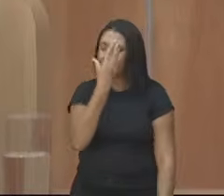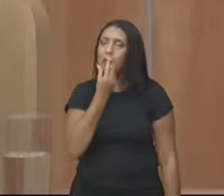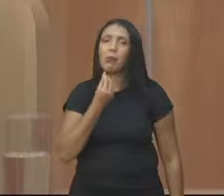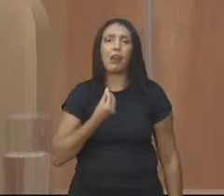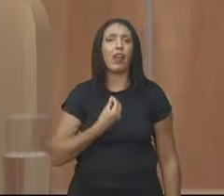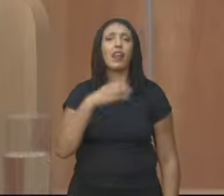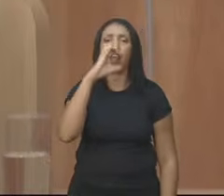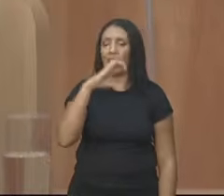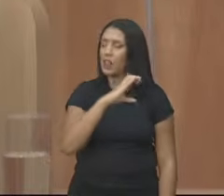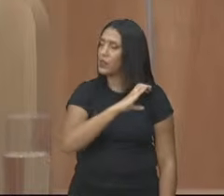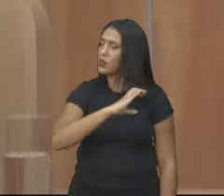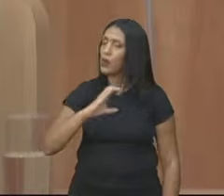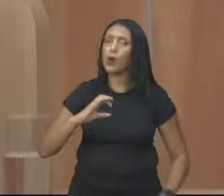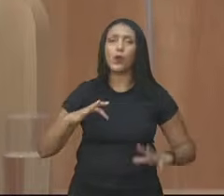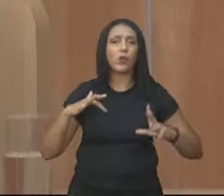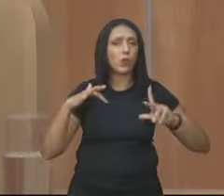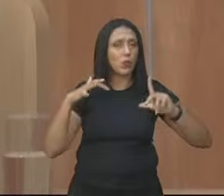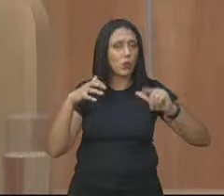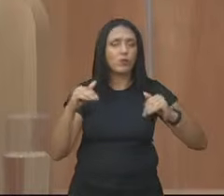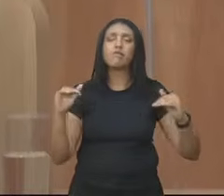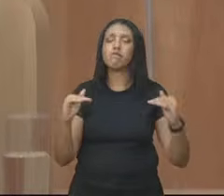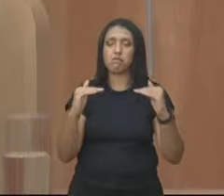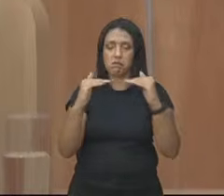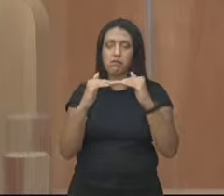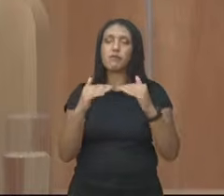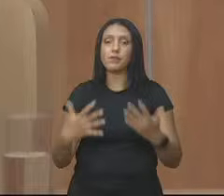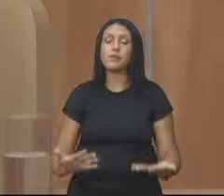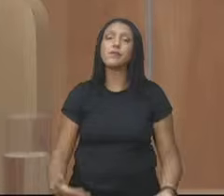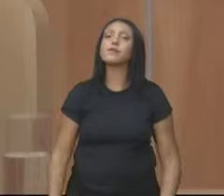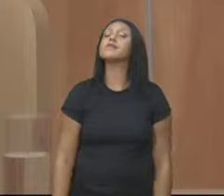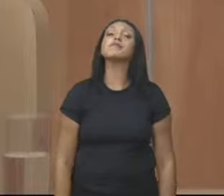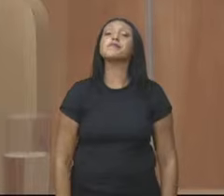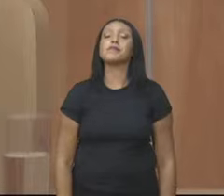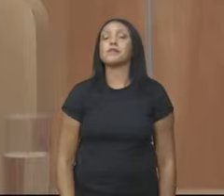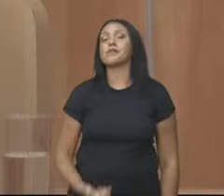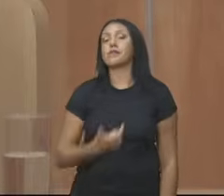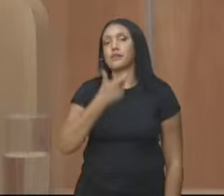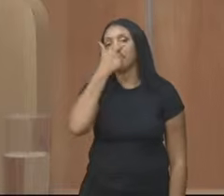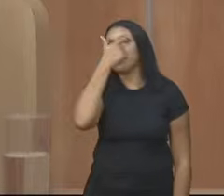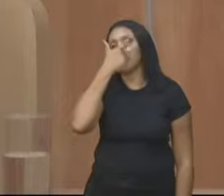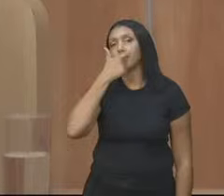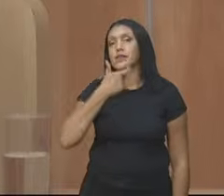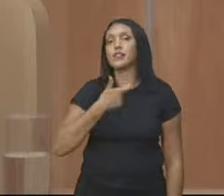como que eu cheguei aqui como vereador. Eu fui servente de pedreiro,